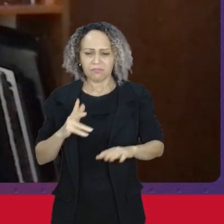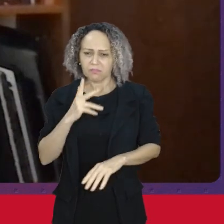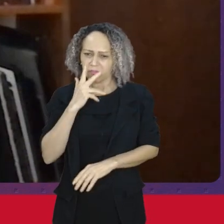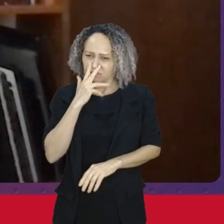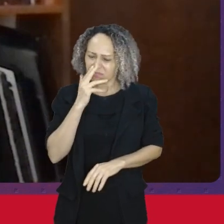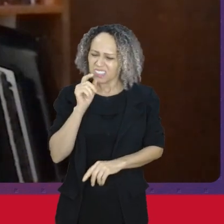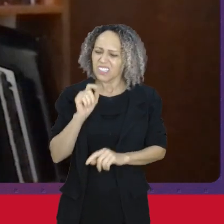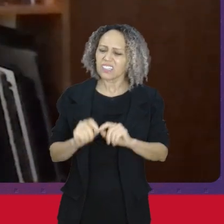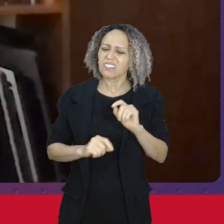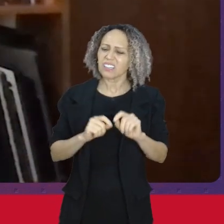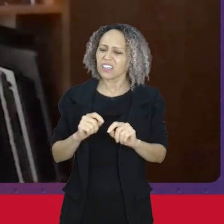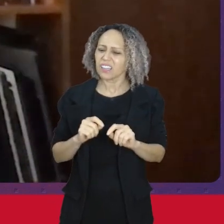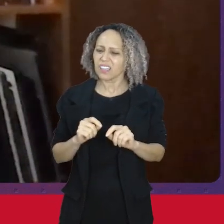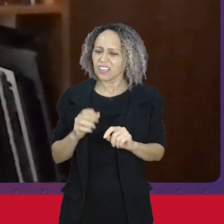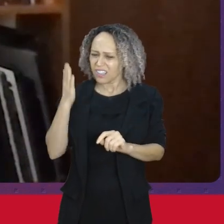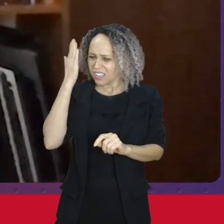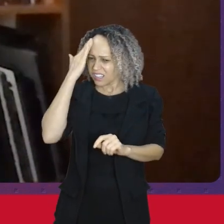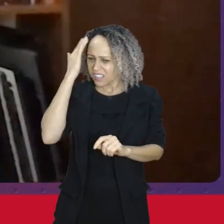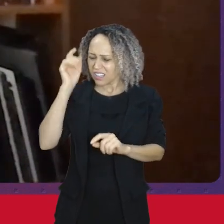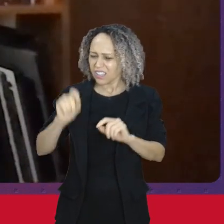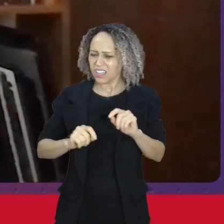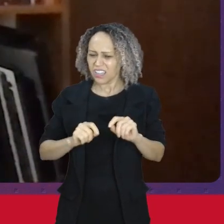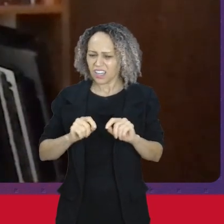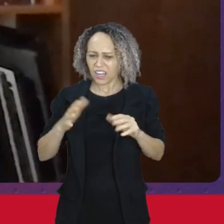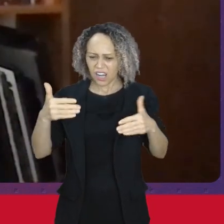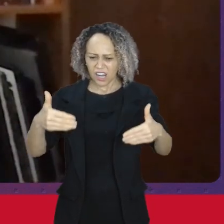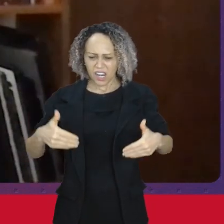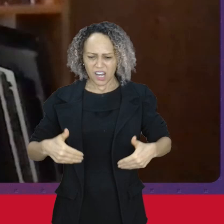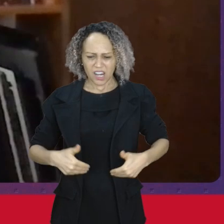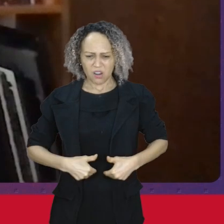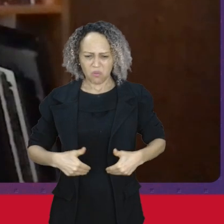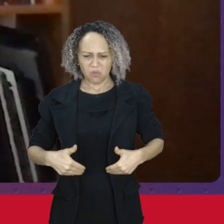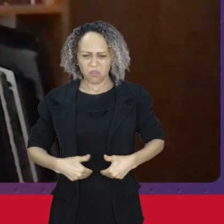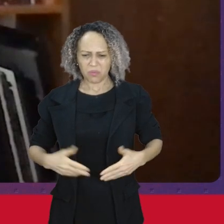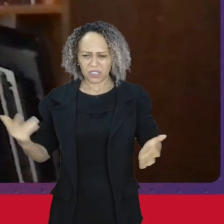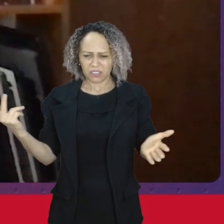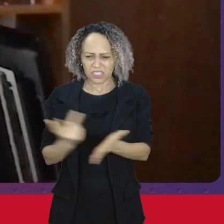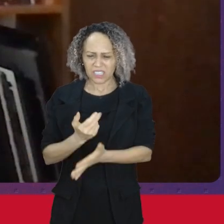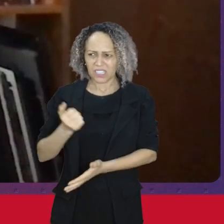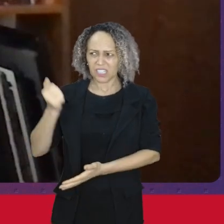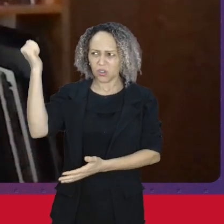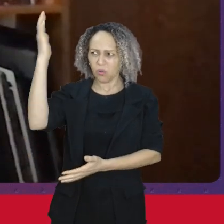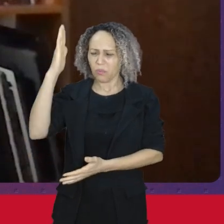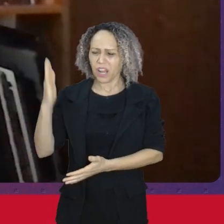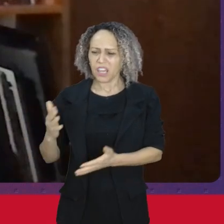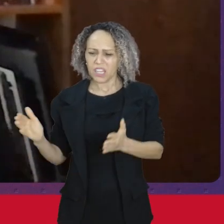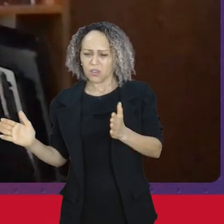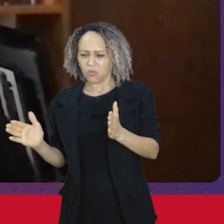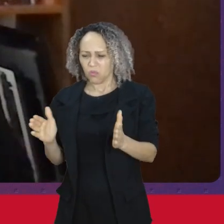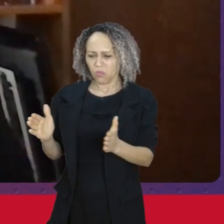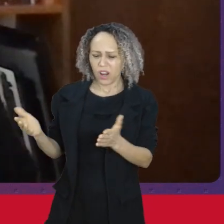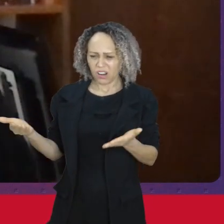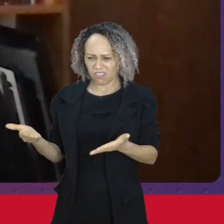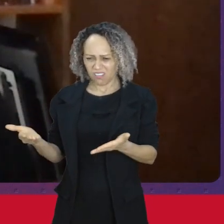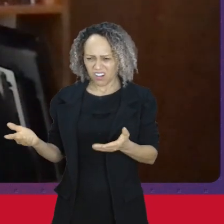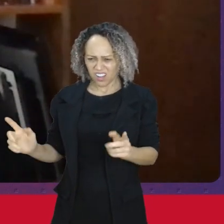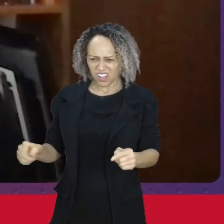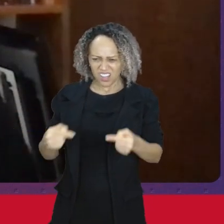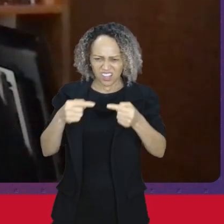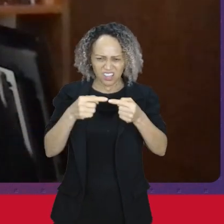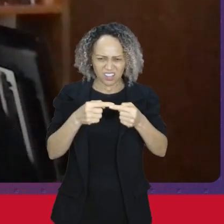a fome, a situação de fome que o Brasil está passando hoje, tem relação com a pandemia, ou